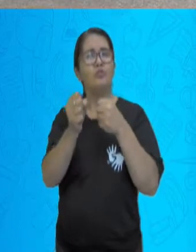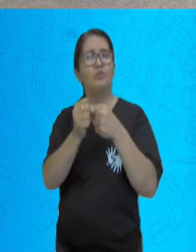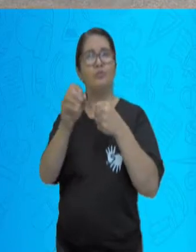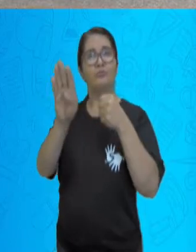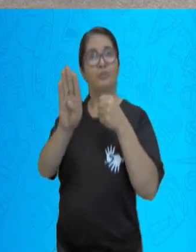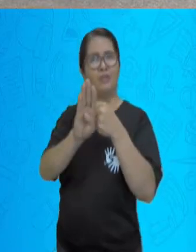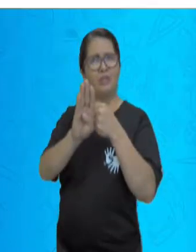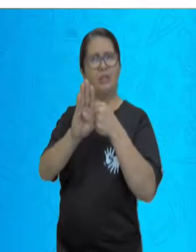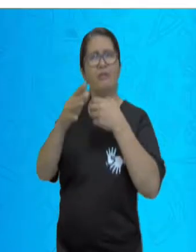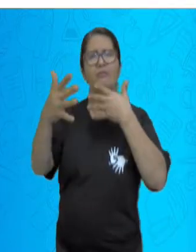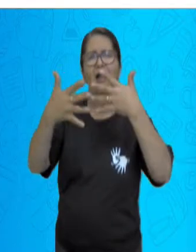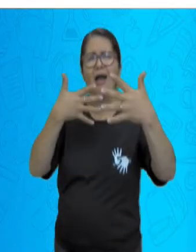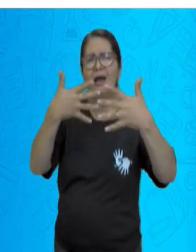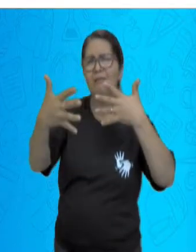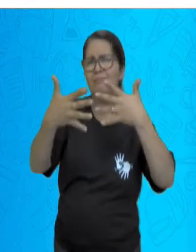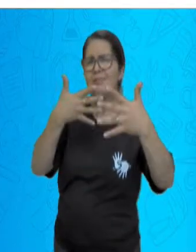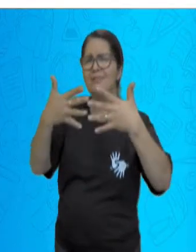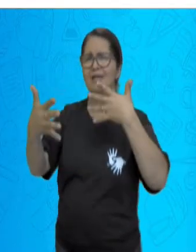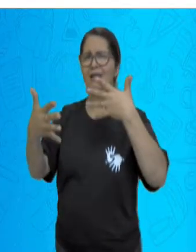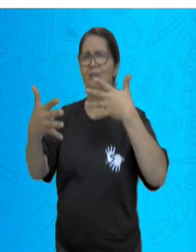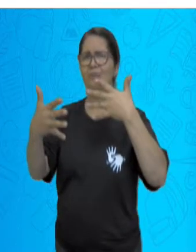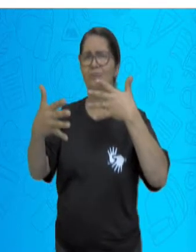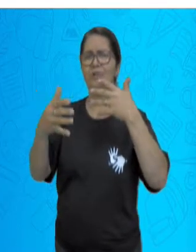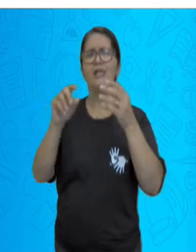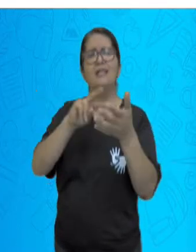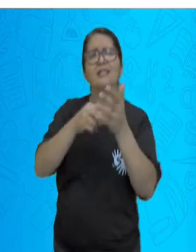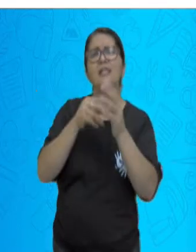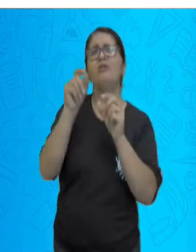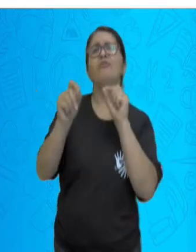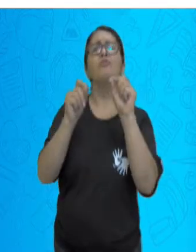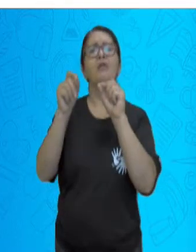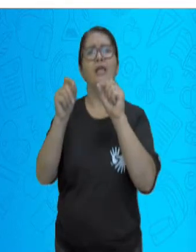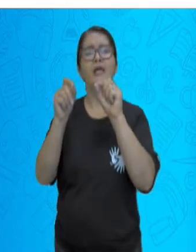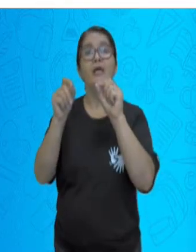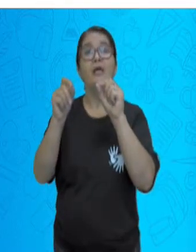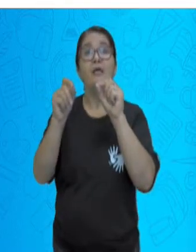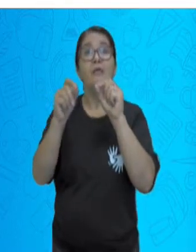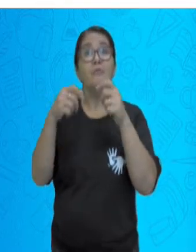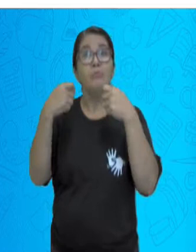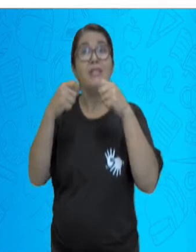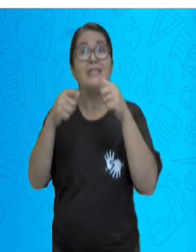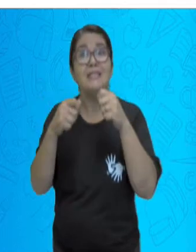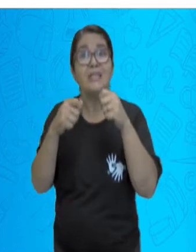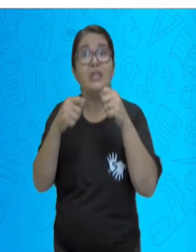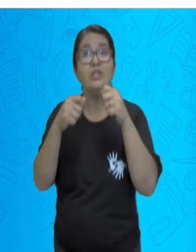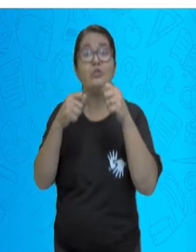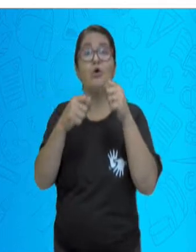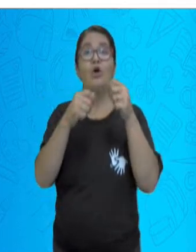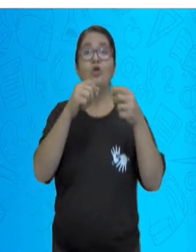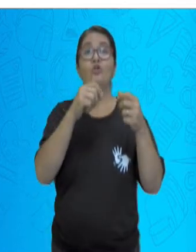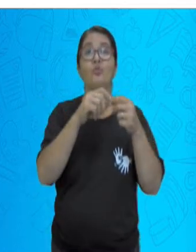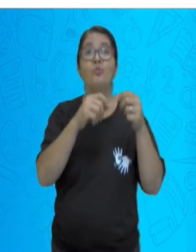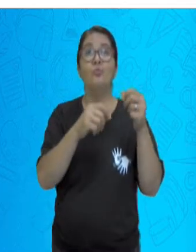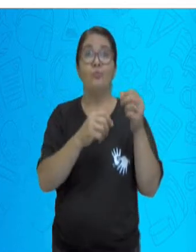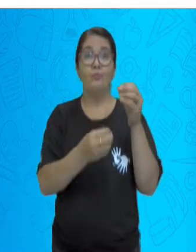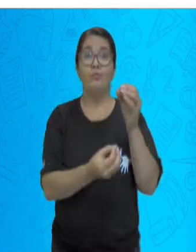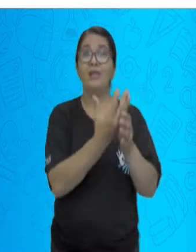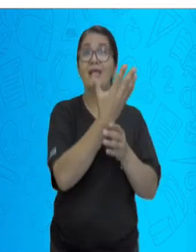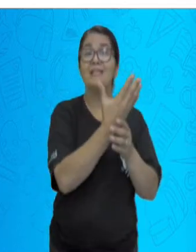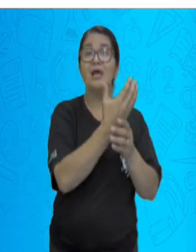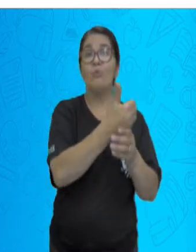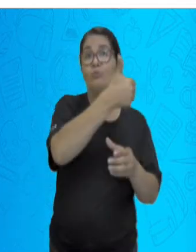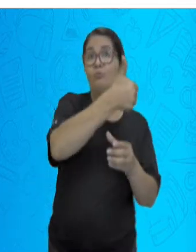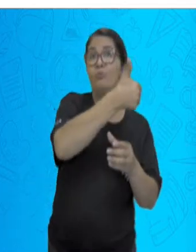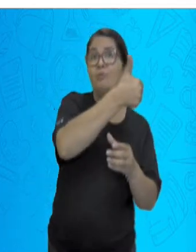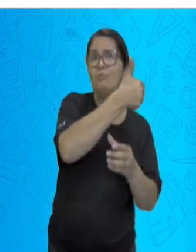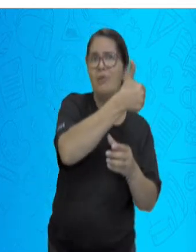que depende de um ser concreto para existir. Isto é, para ser produzido. Então